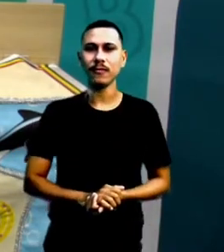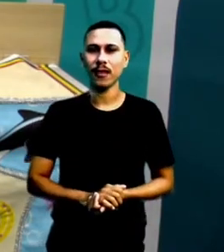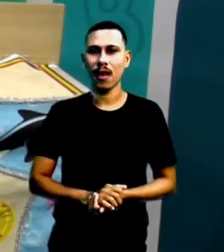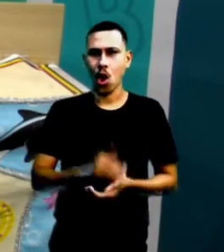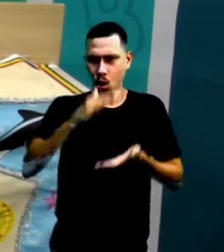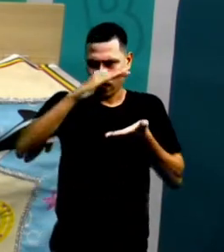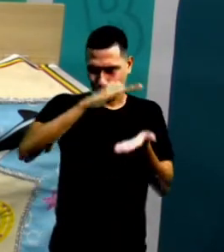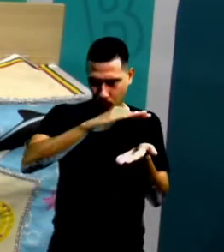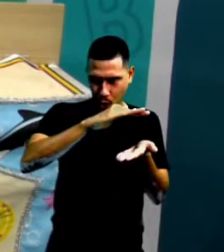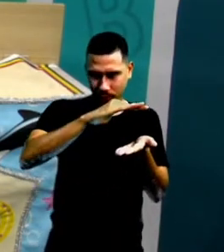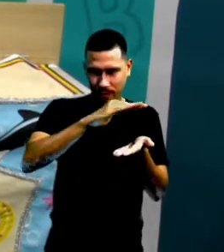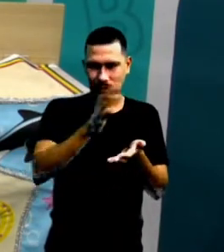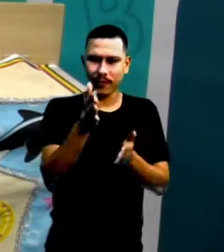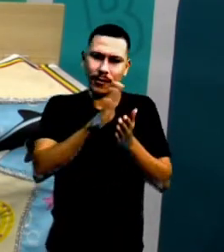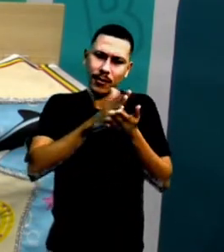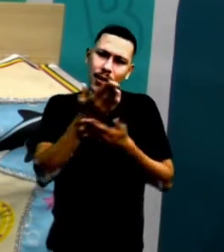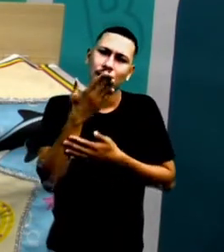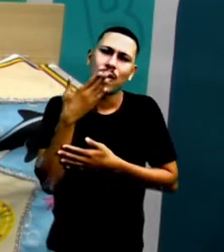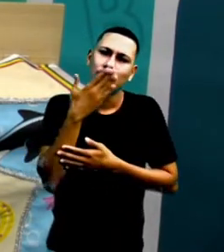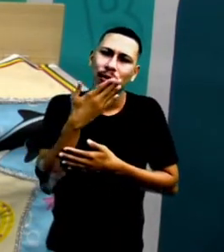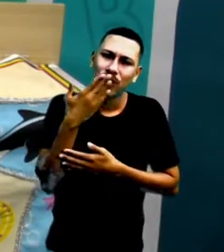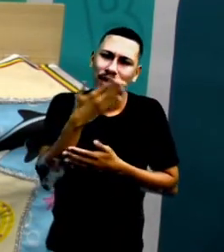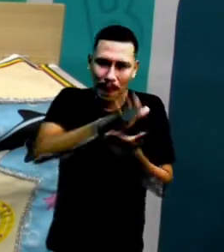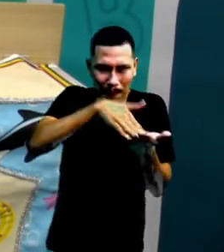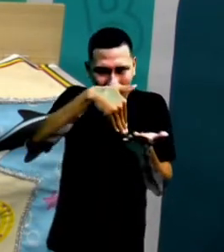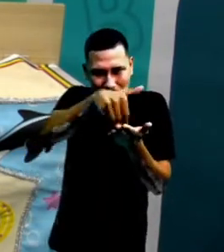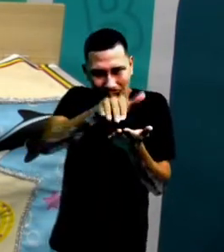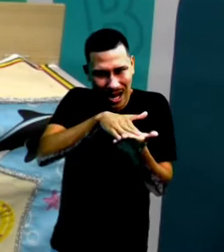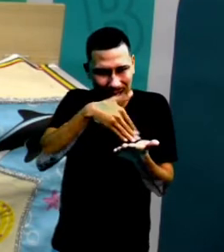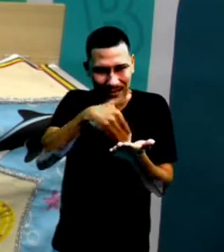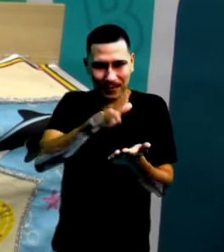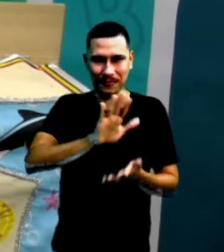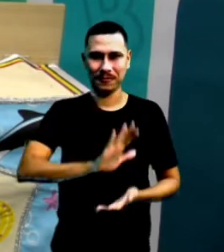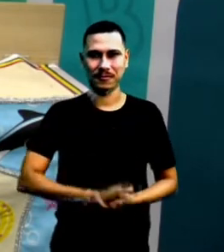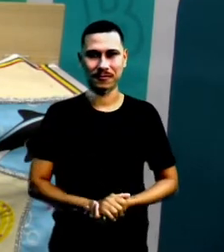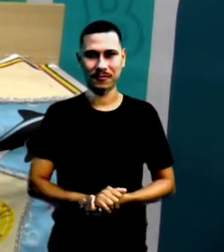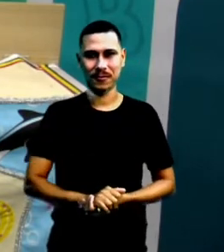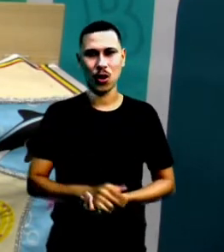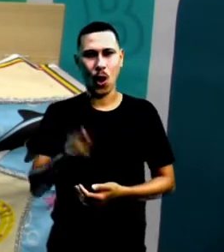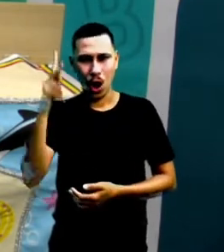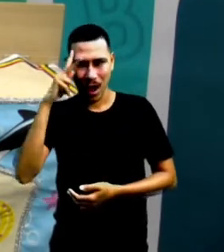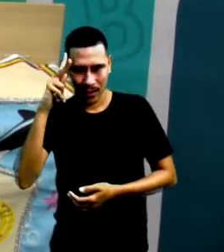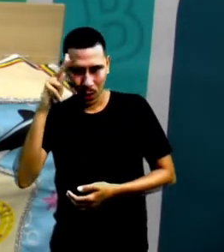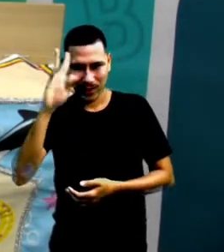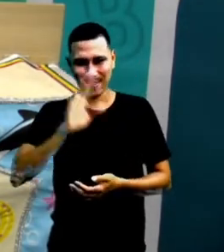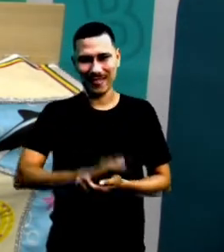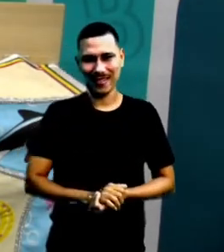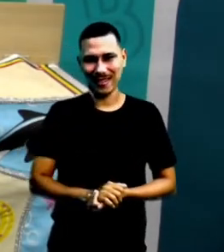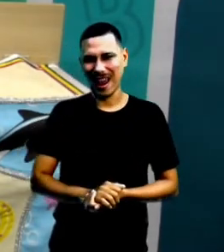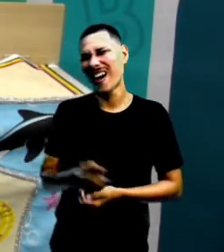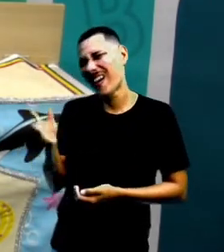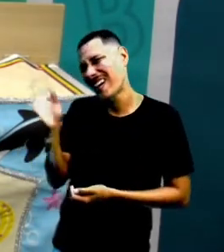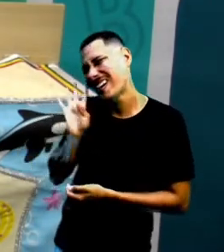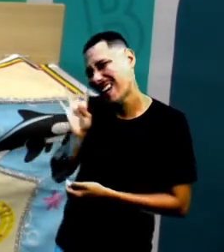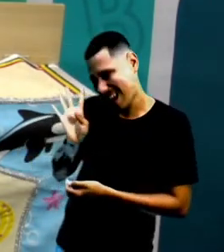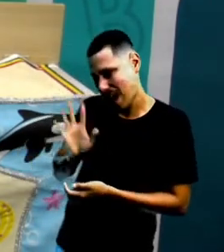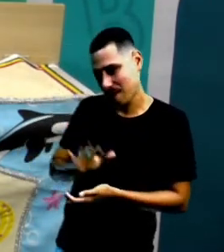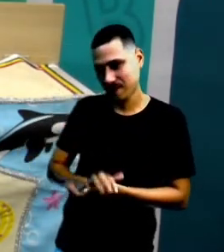de melado. Vamos lá? De Mari França e Eliardo França, leiturinha. Olha que